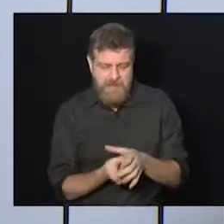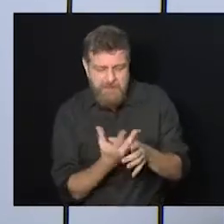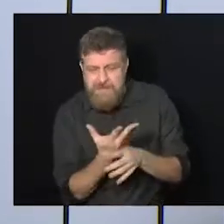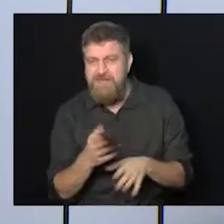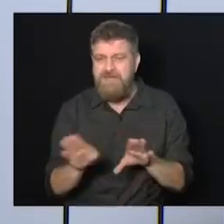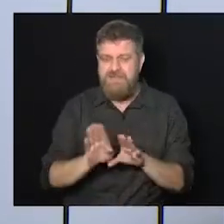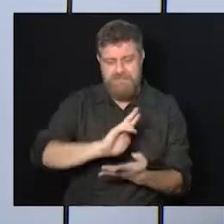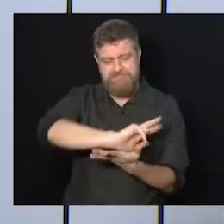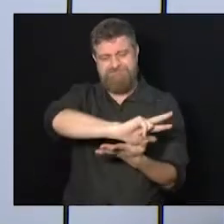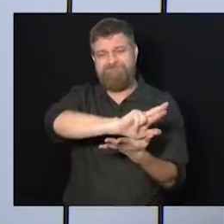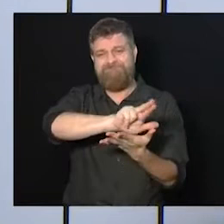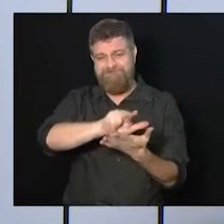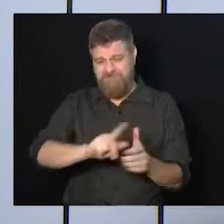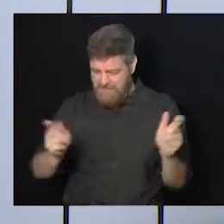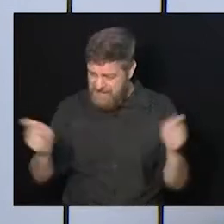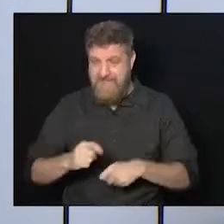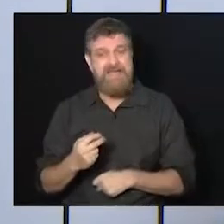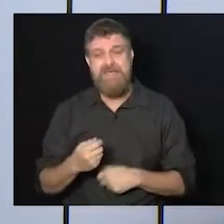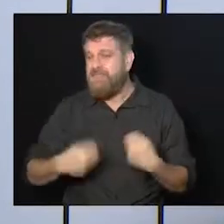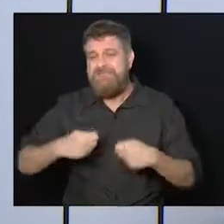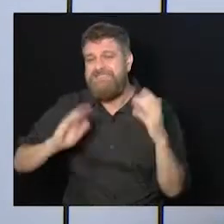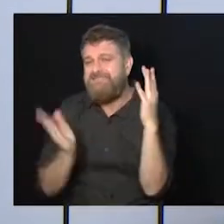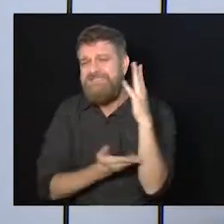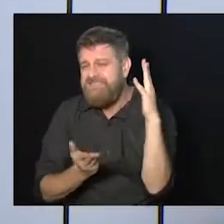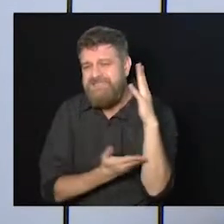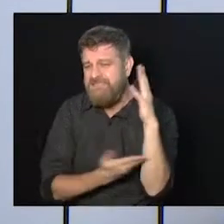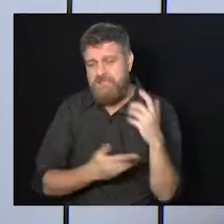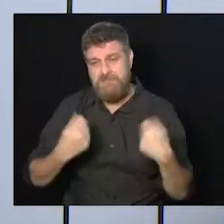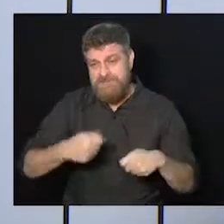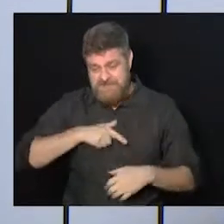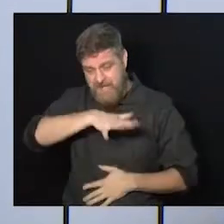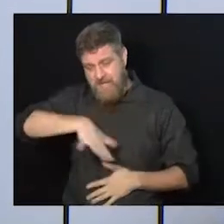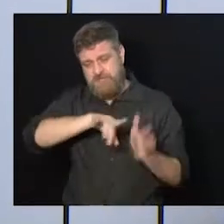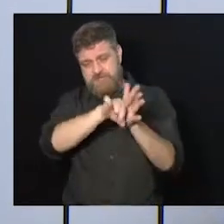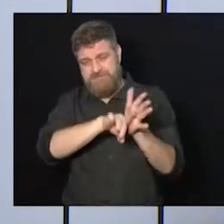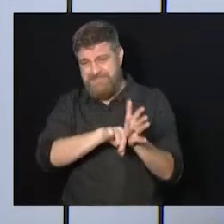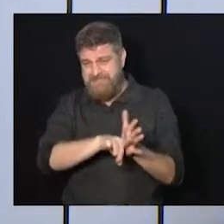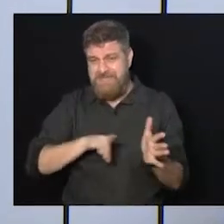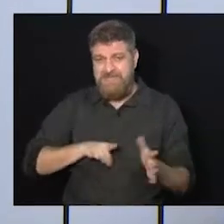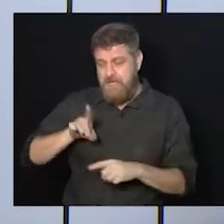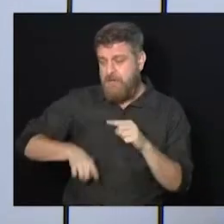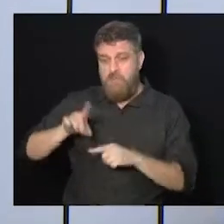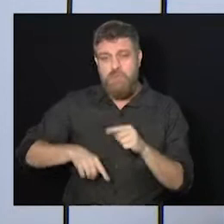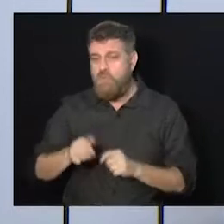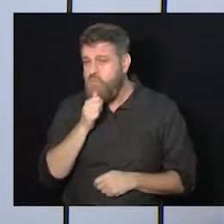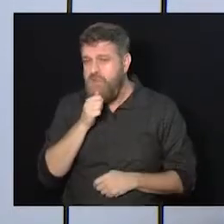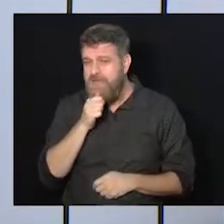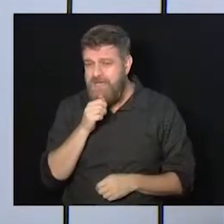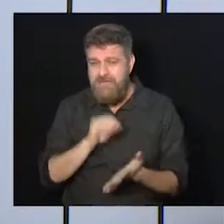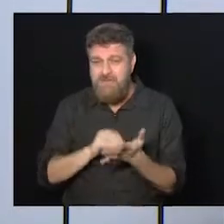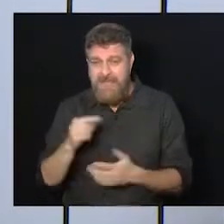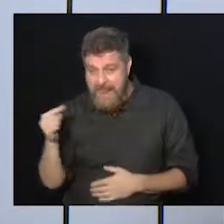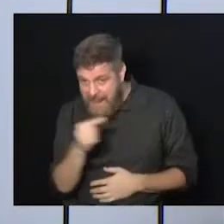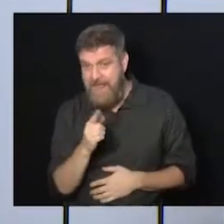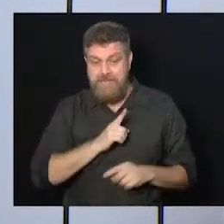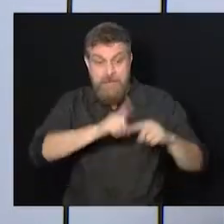cosméticos, né? A pesquisa, o campo de pesquisa, tem muitos produtos que nem foram descobertos ainda, cuja fonte está